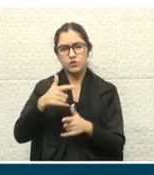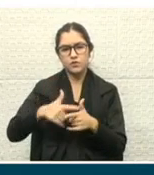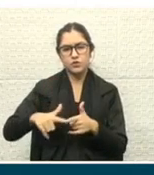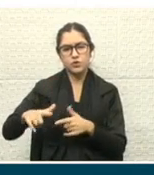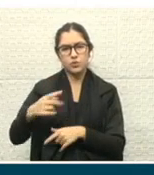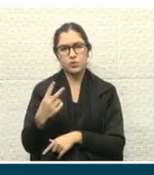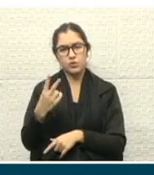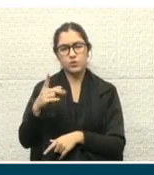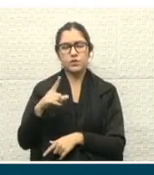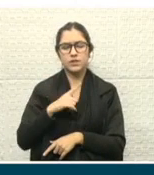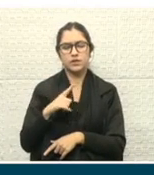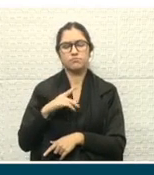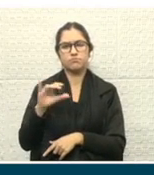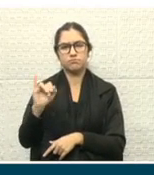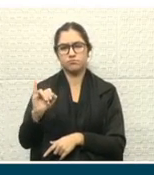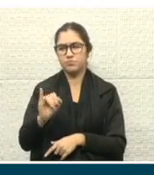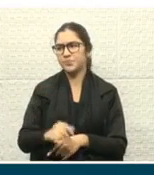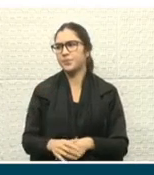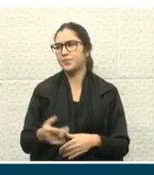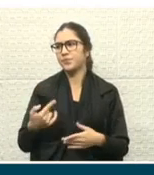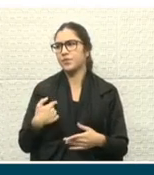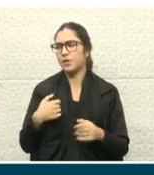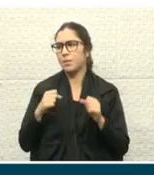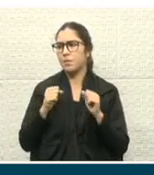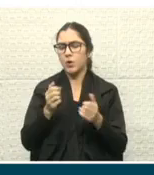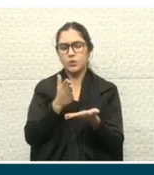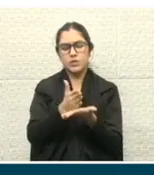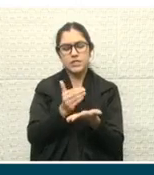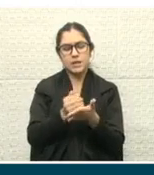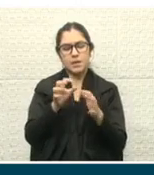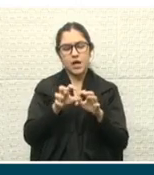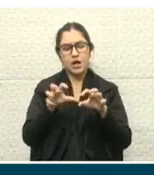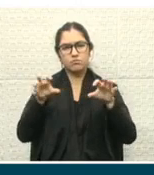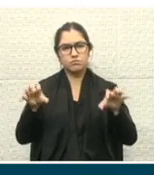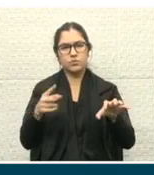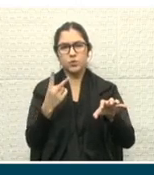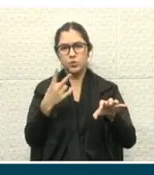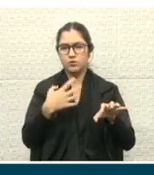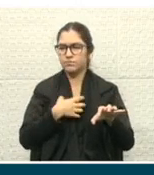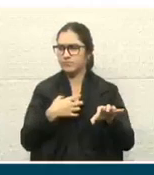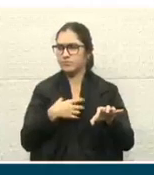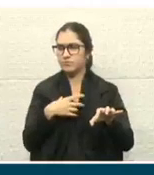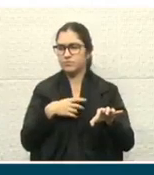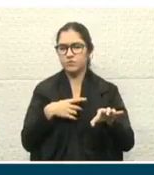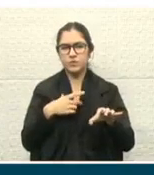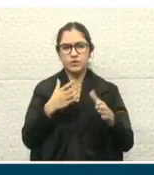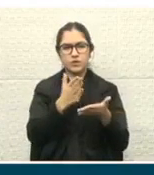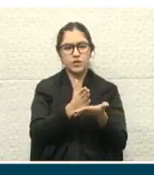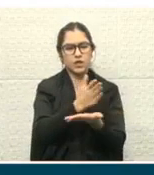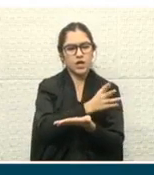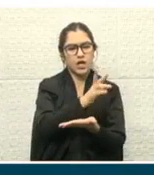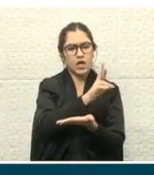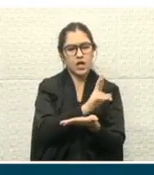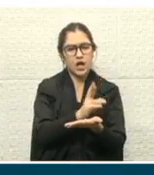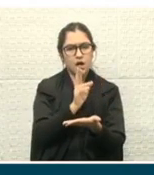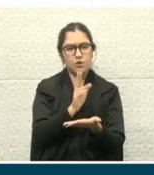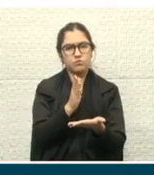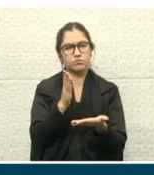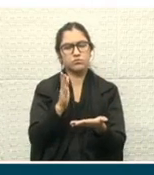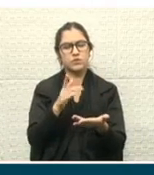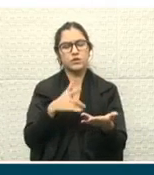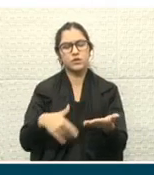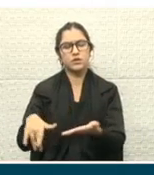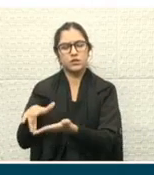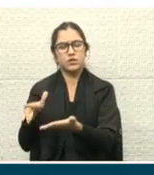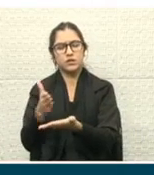2 resulta em i. Então, eu posso separar em dois termos, né? Divido a parte real desse número imaginário por 2